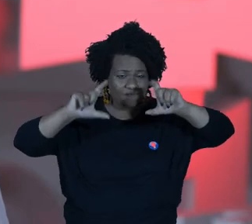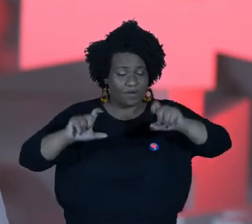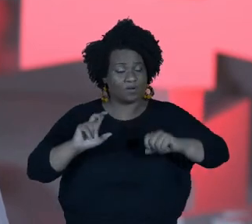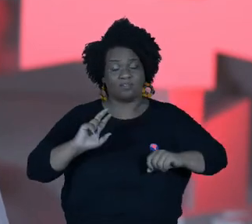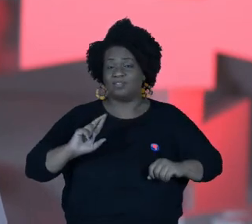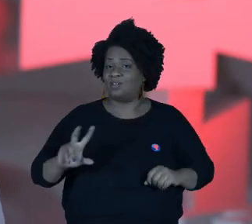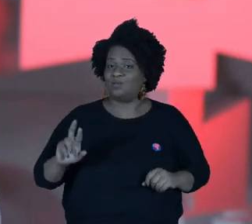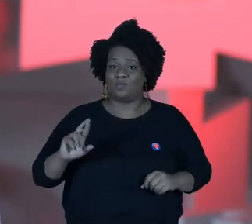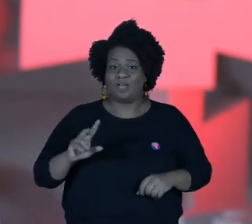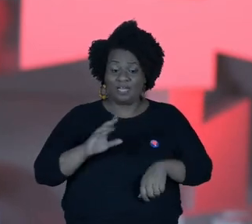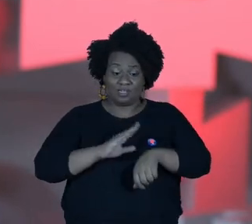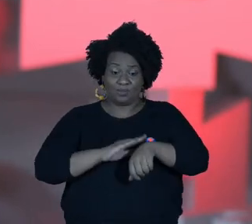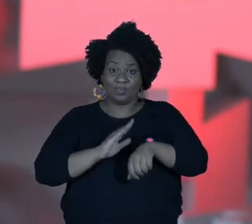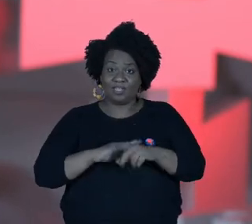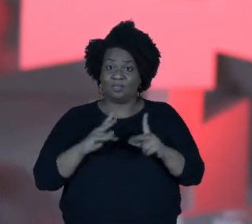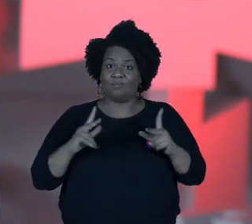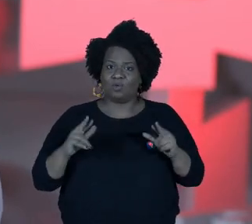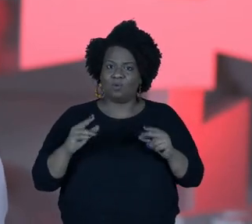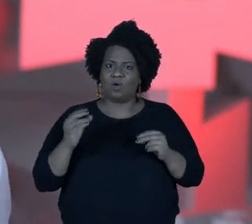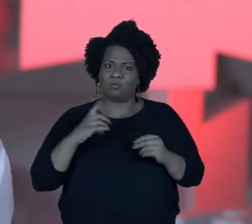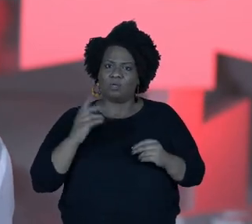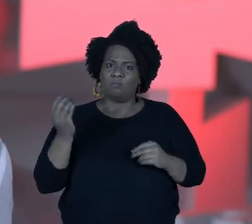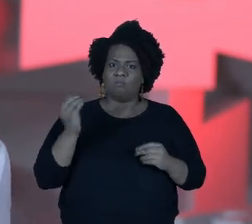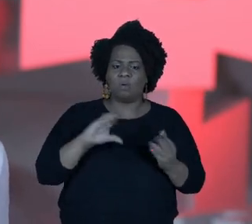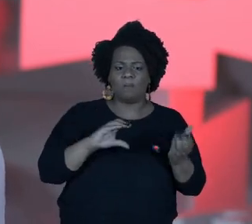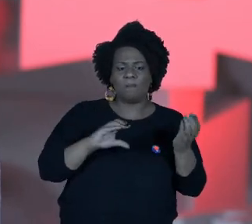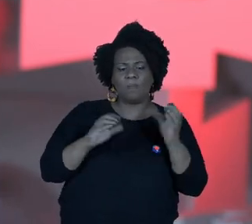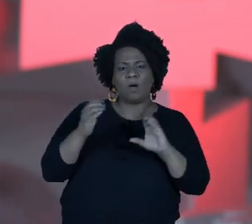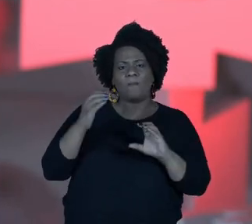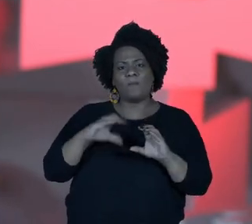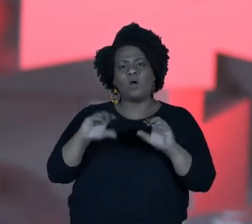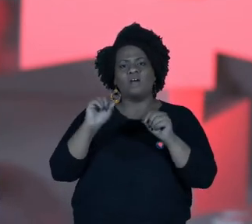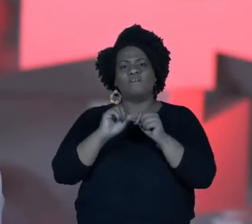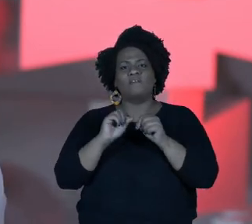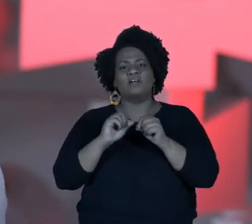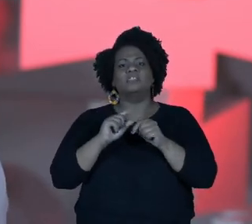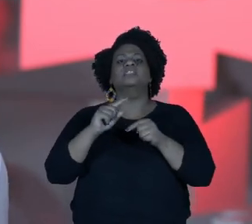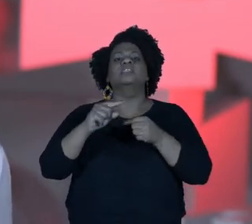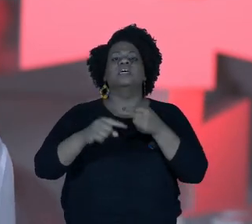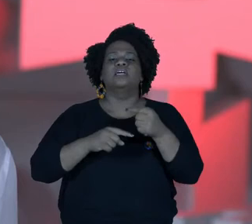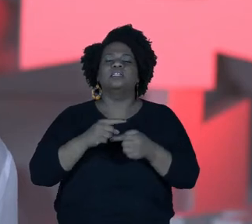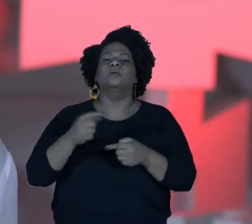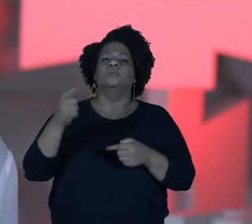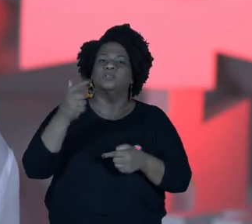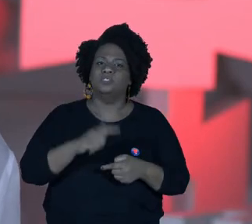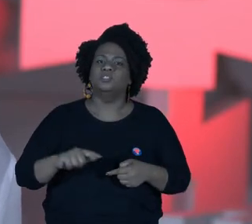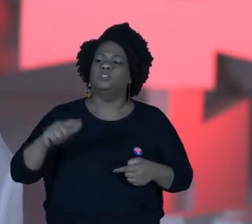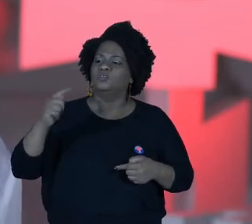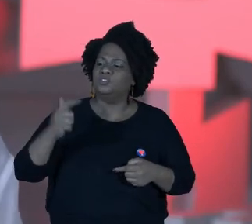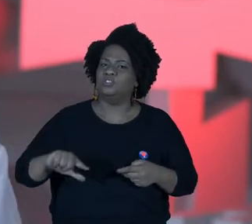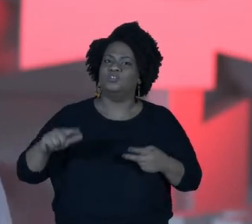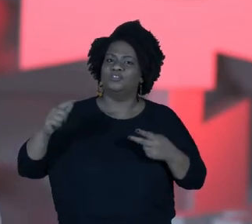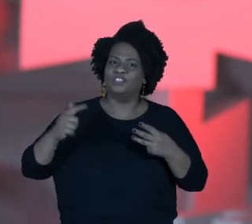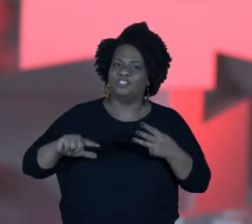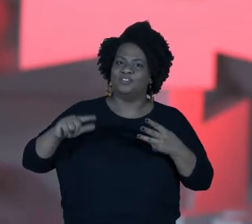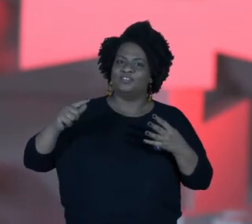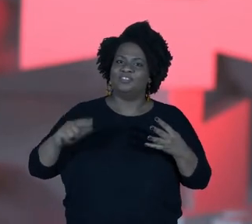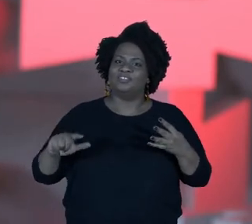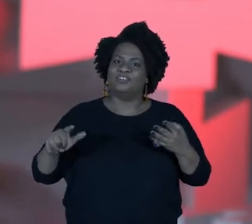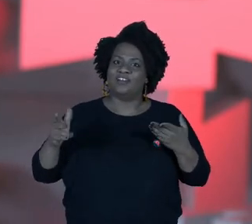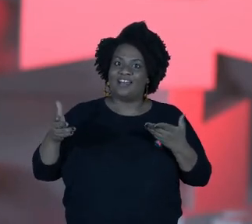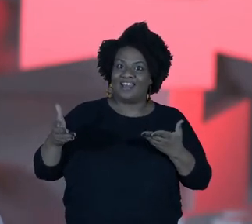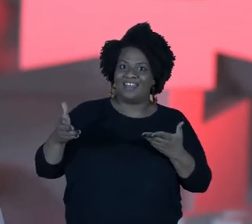mesmo tempo, é composição, e depois é fotografia de novo, e aí vai. Então, esse